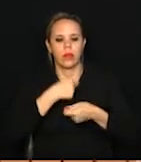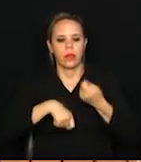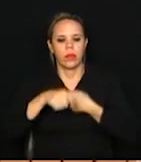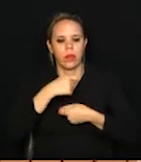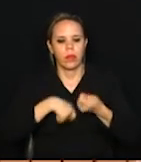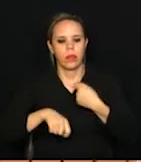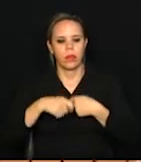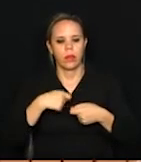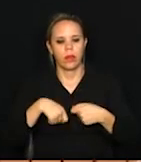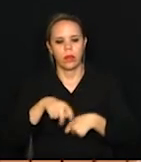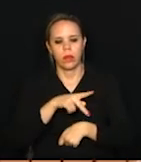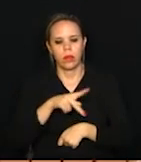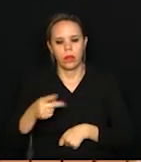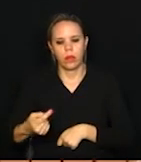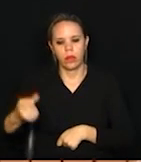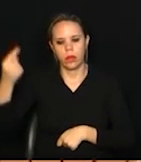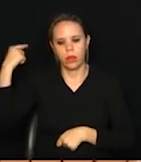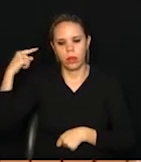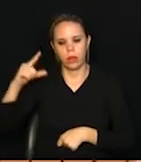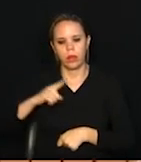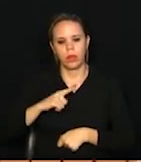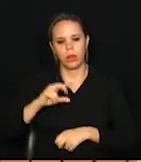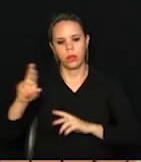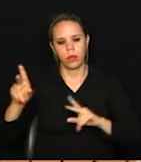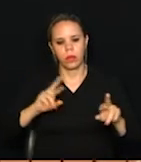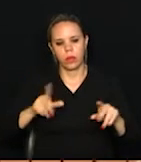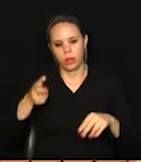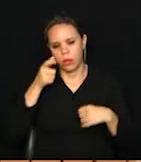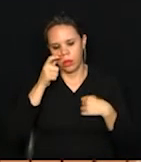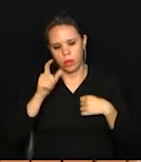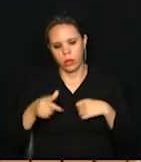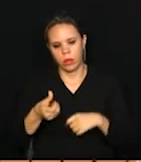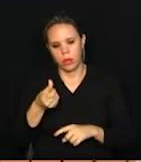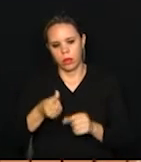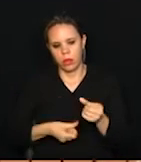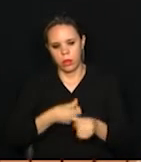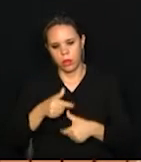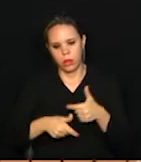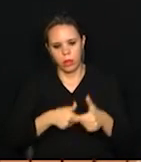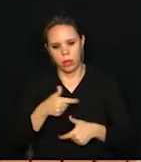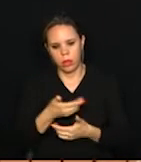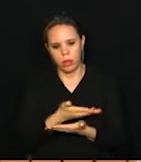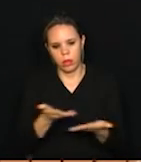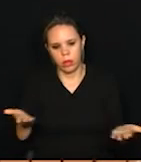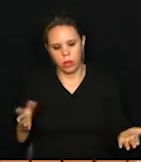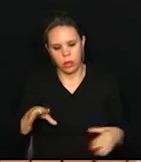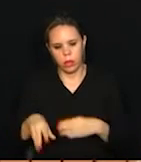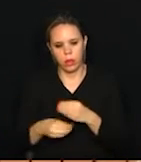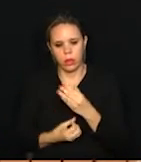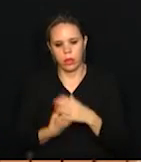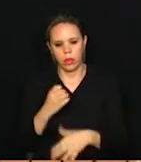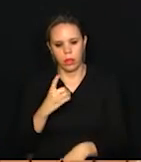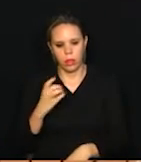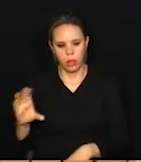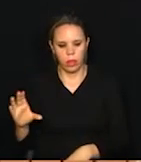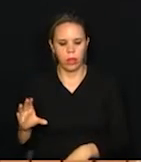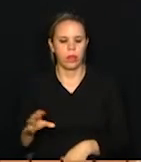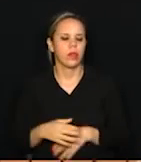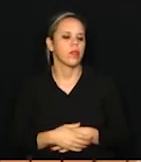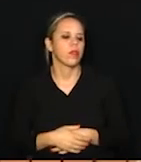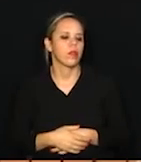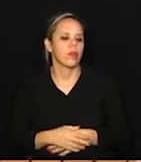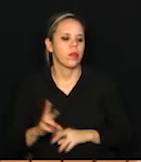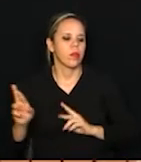administrações, às outras presidências passadas. Nós vemos uma diferença já nesses 6 meses de trabalho que Vossa Excelência tem implantado na INDEC,